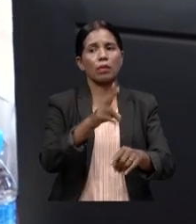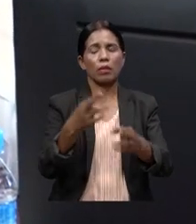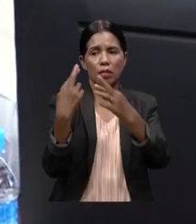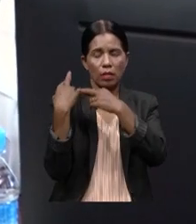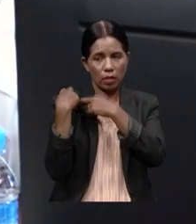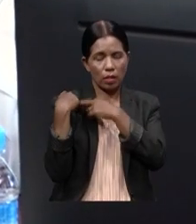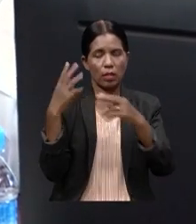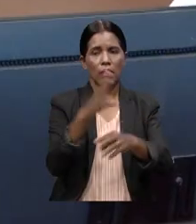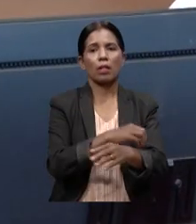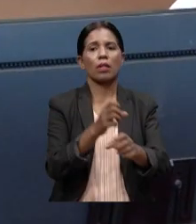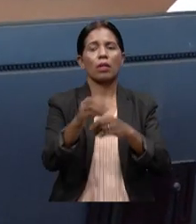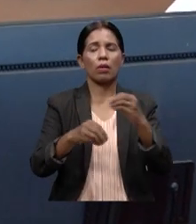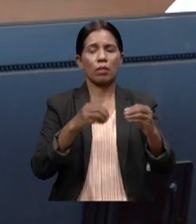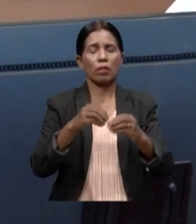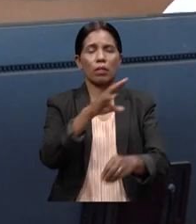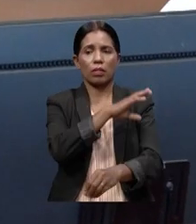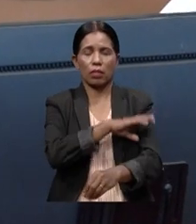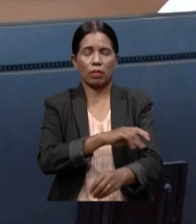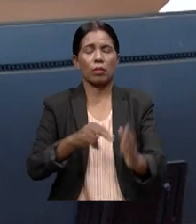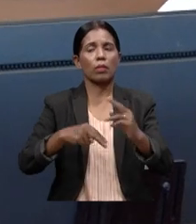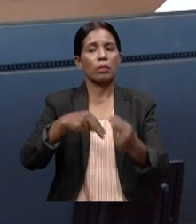adons rur